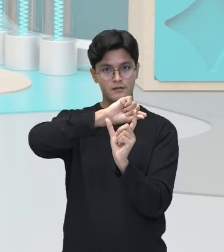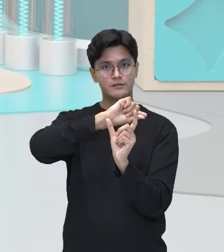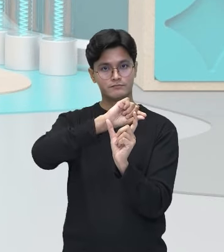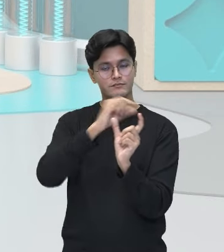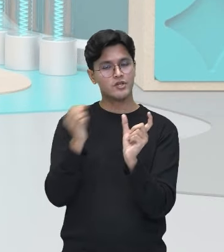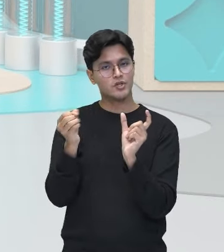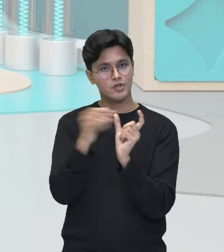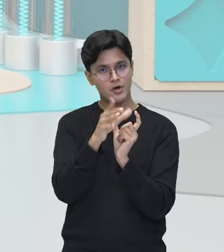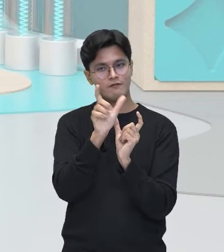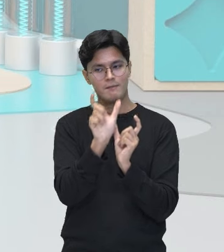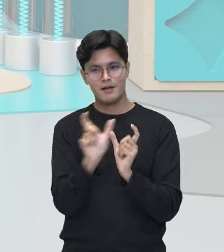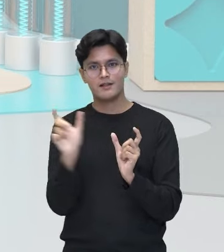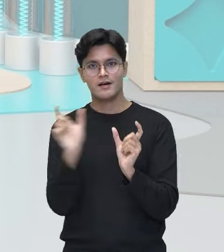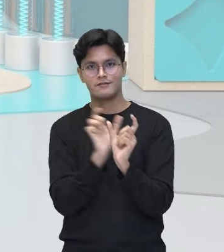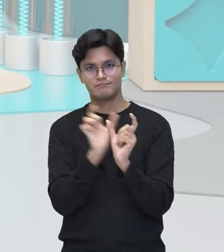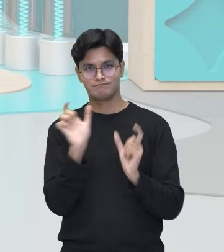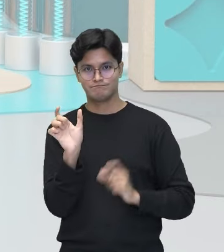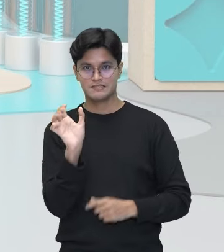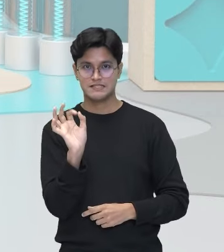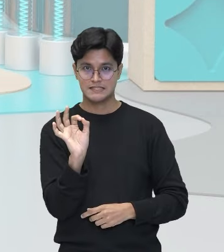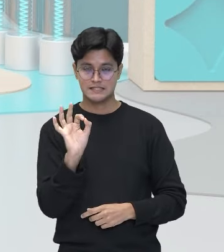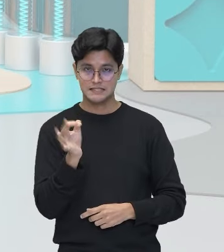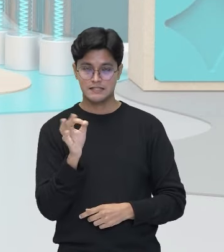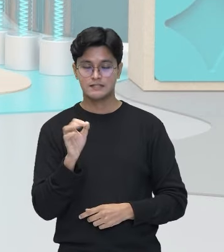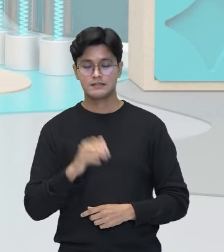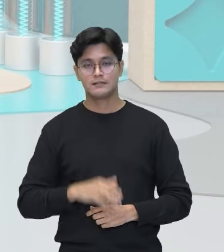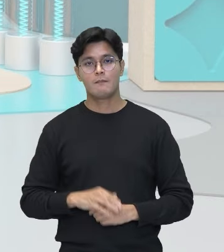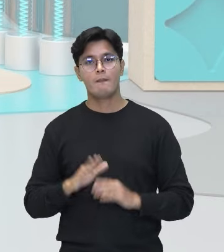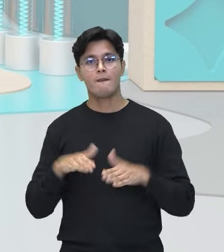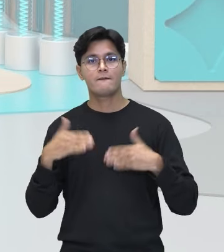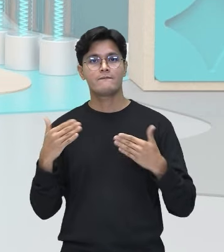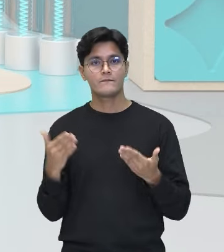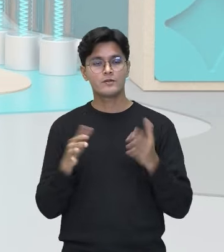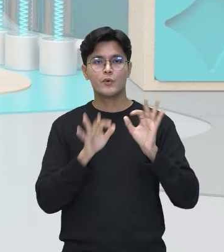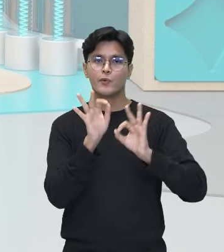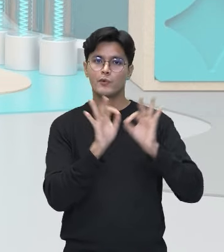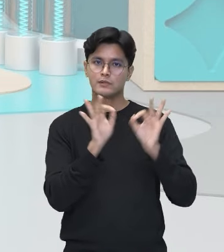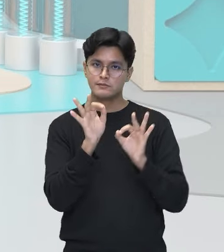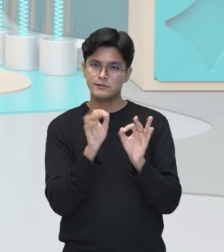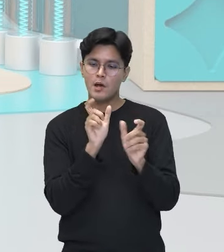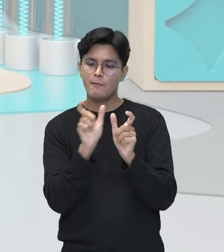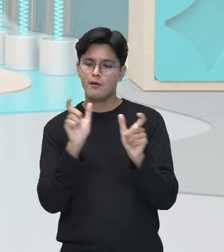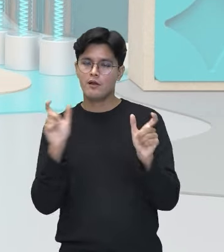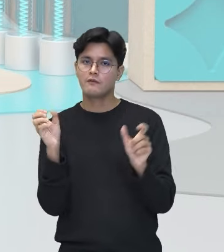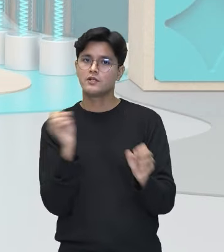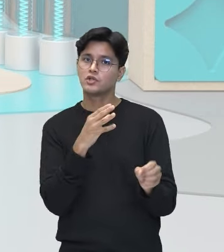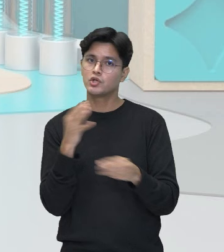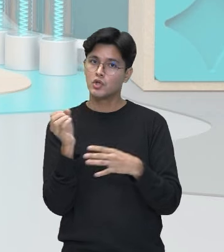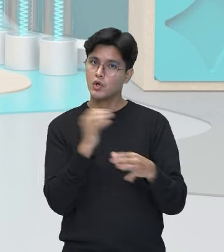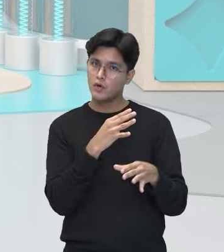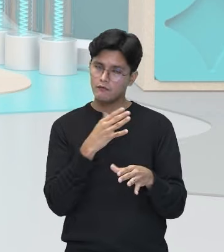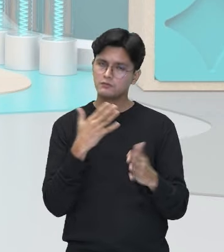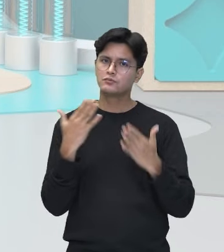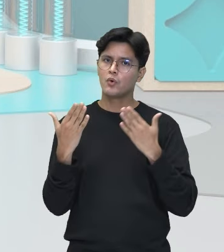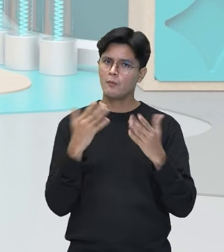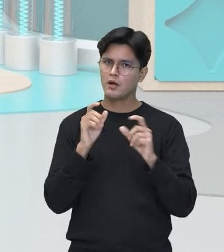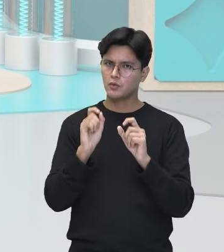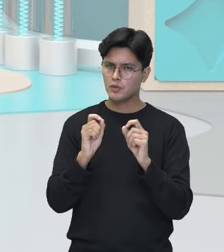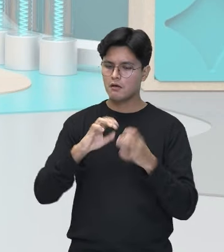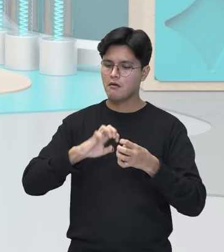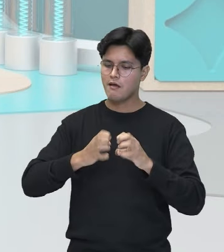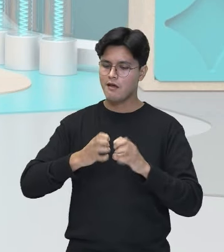formei já mais uma outra palavra. Então, formar novas palavras é como se fosse formar, né? Encaixar